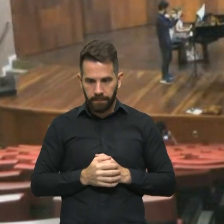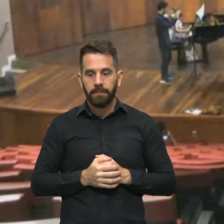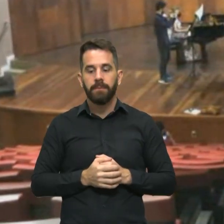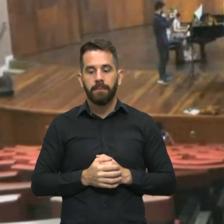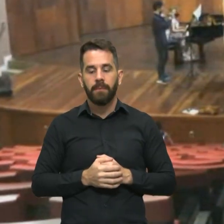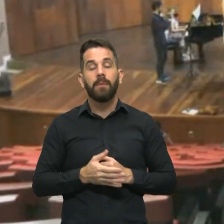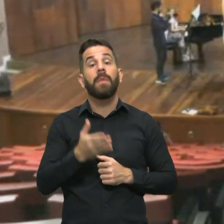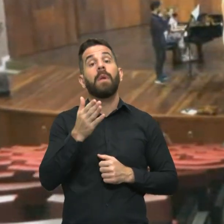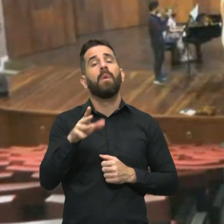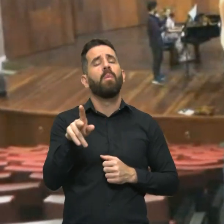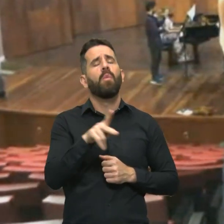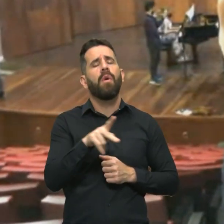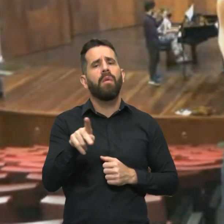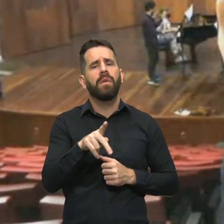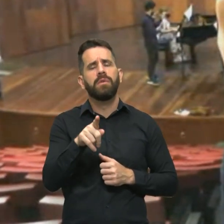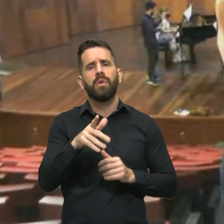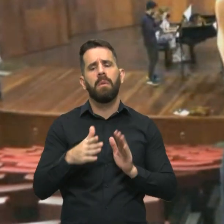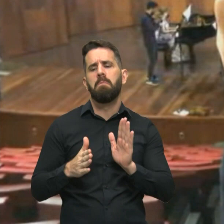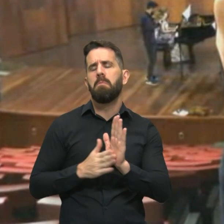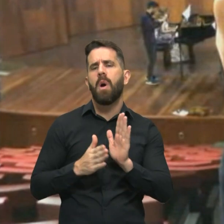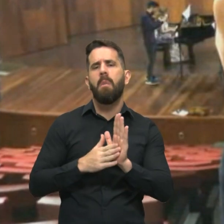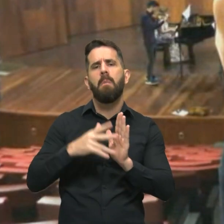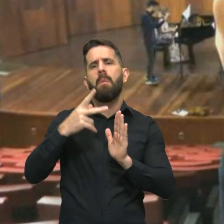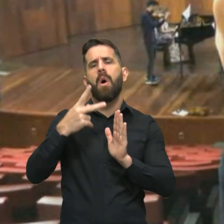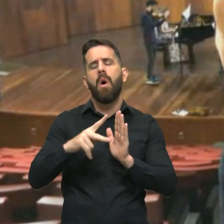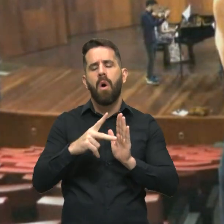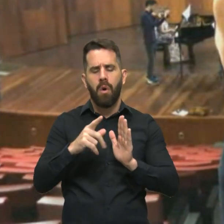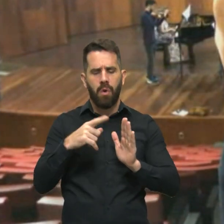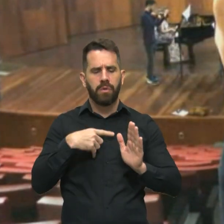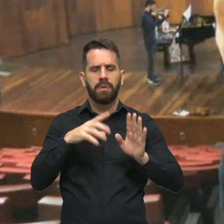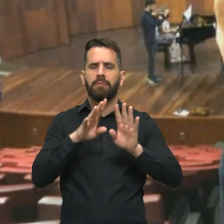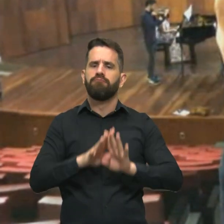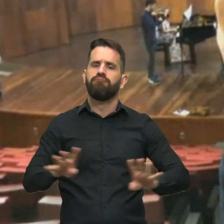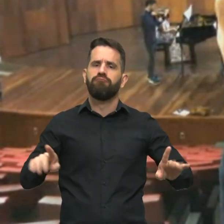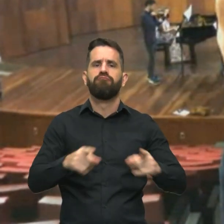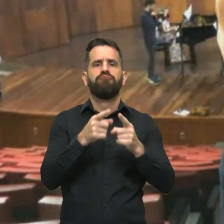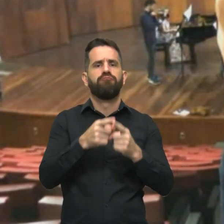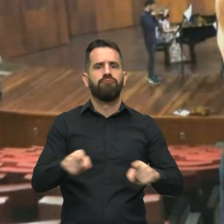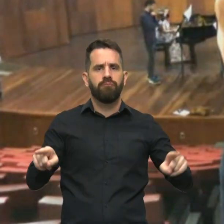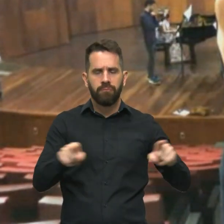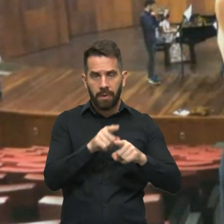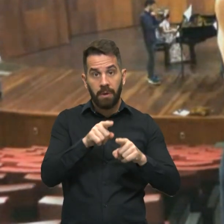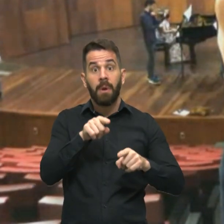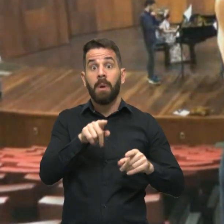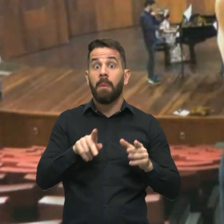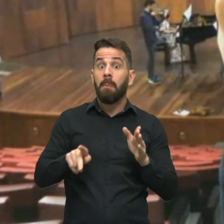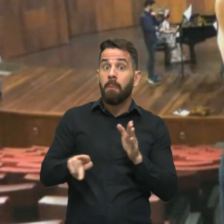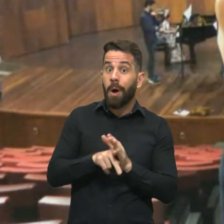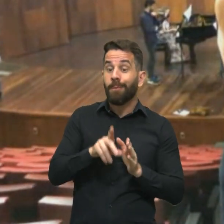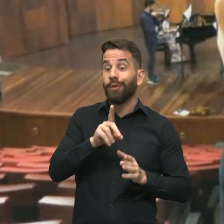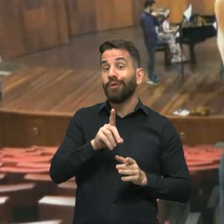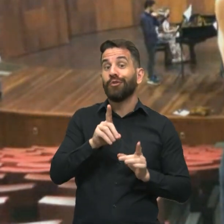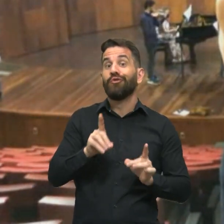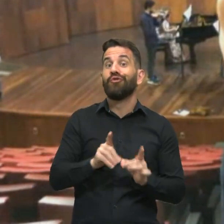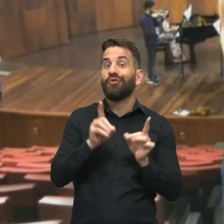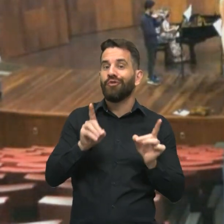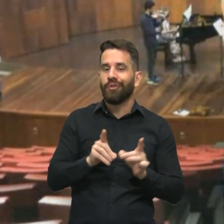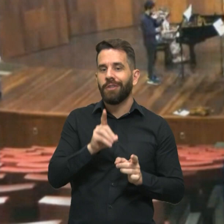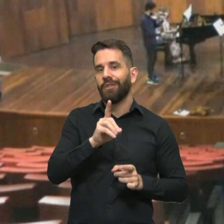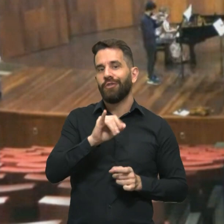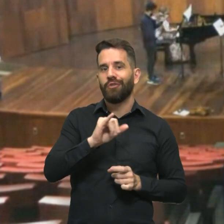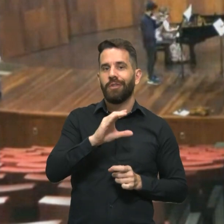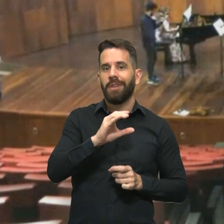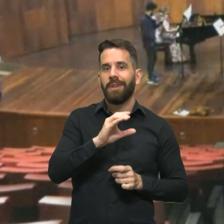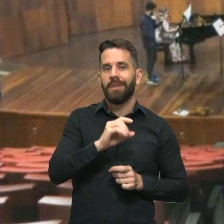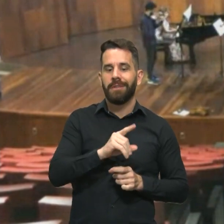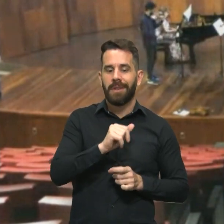começa falando para a gente qual que é a proposta aí desse recital didático. Boa tarde. Boa tarde, obrigada, Ana Clelma,